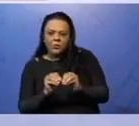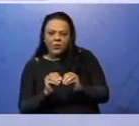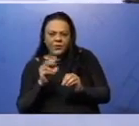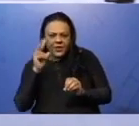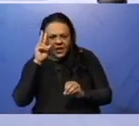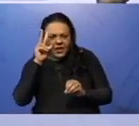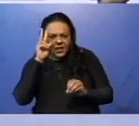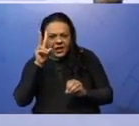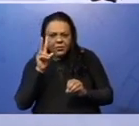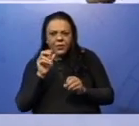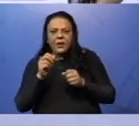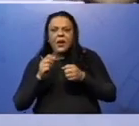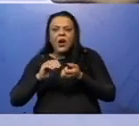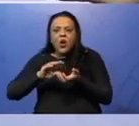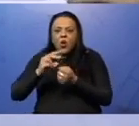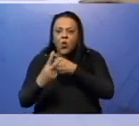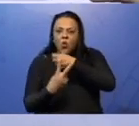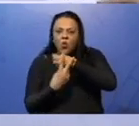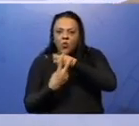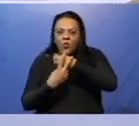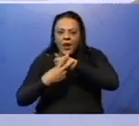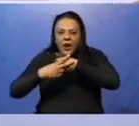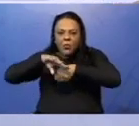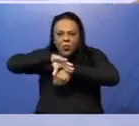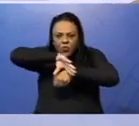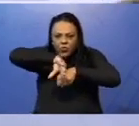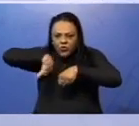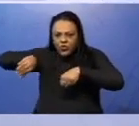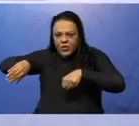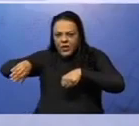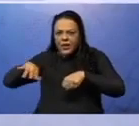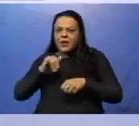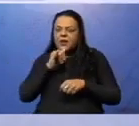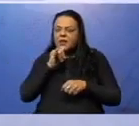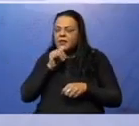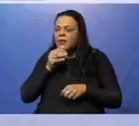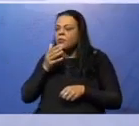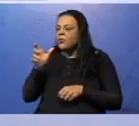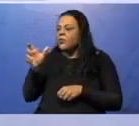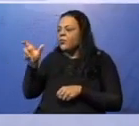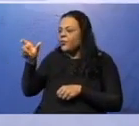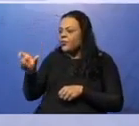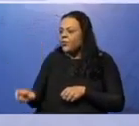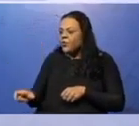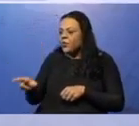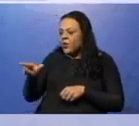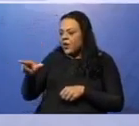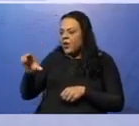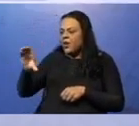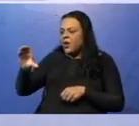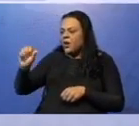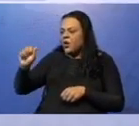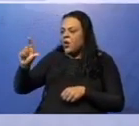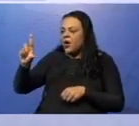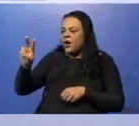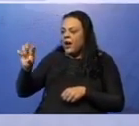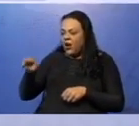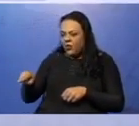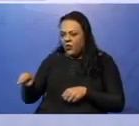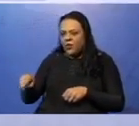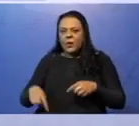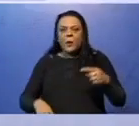verbo? Olha só, se eu falasse o Calvin pensativo, ainda faria sentido. Porque não é